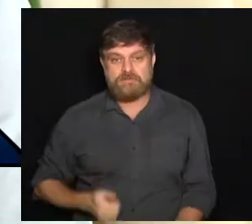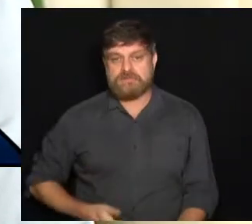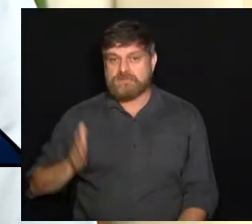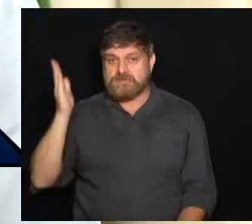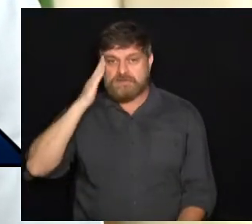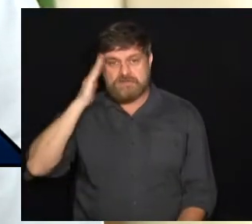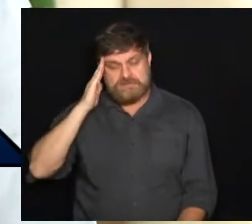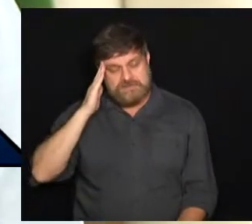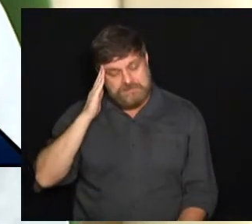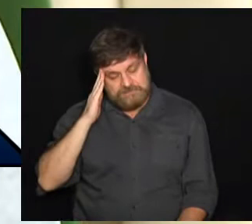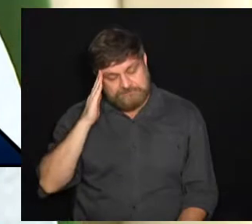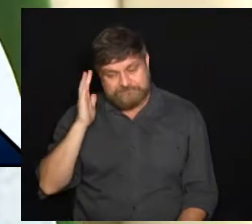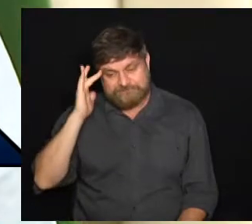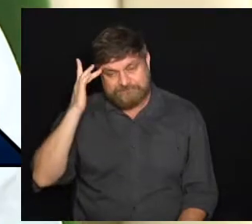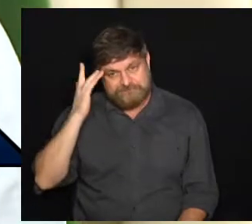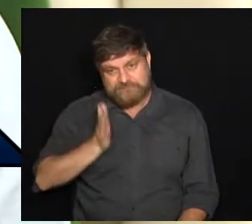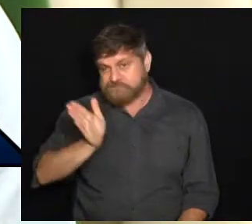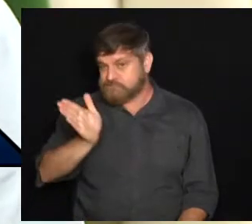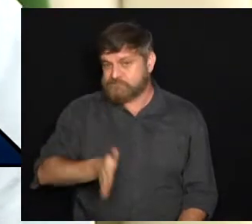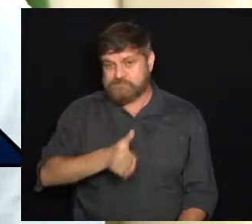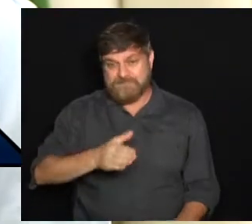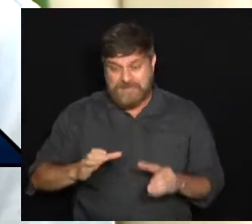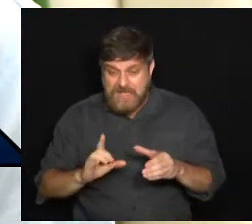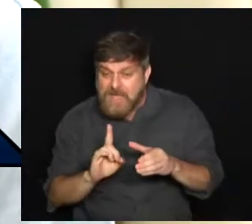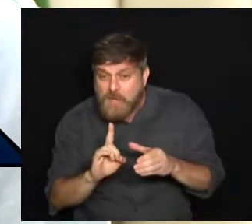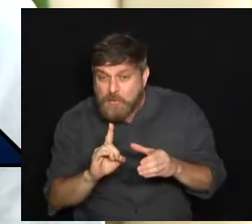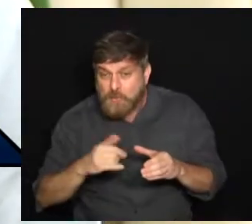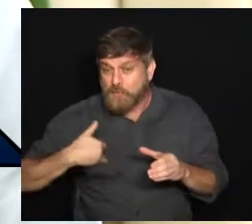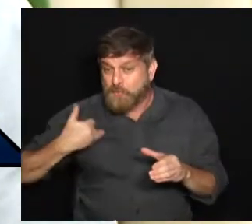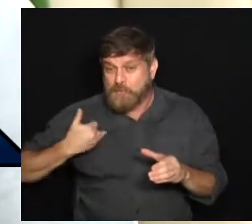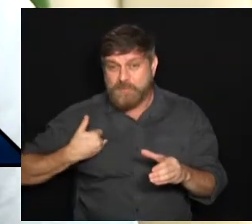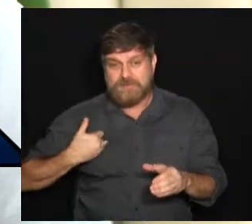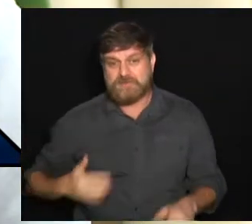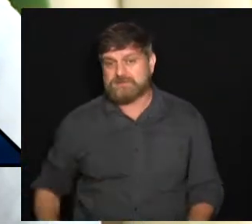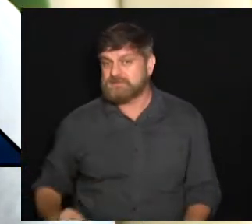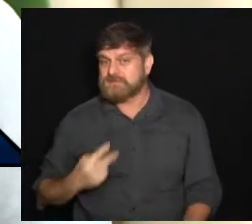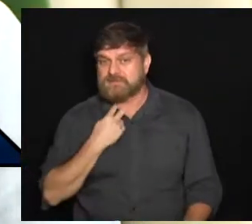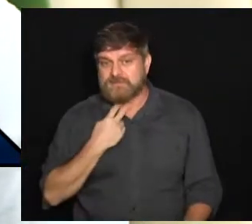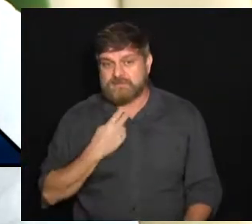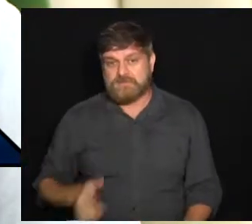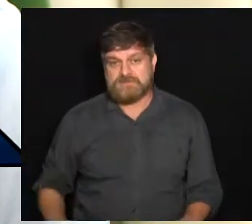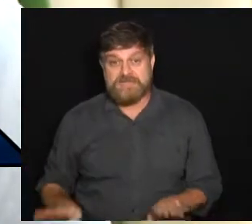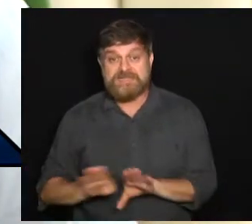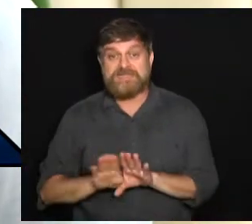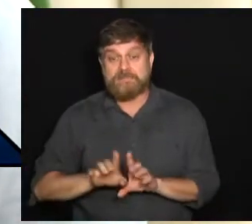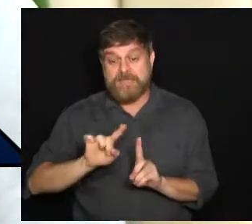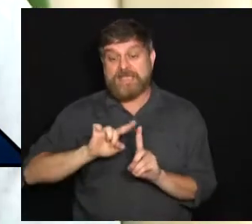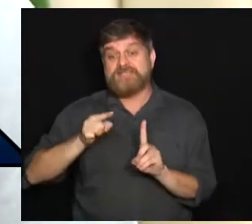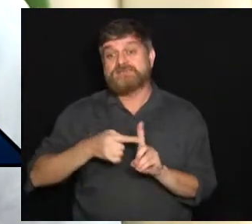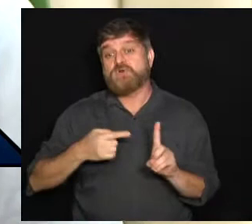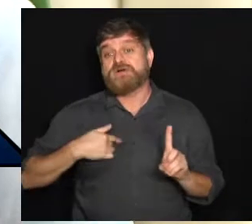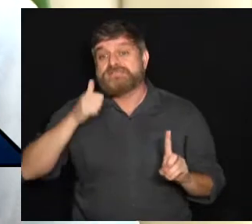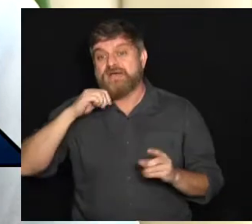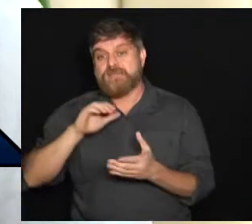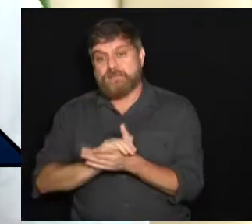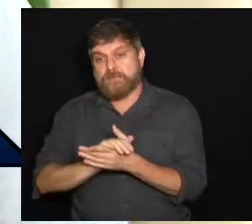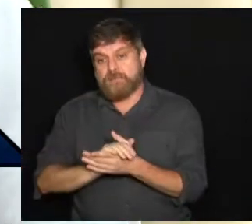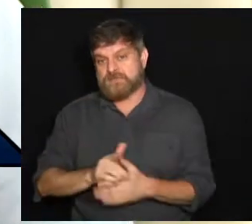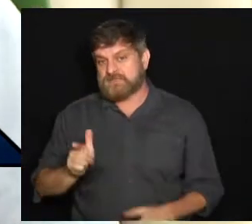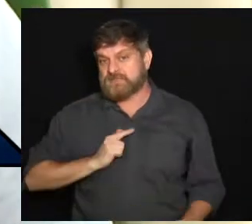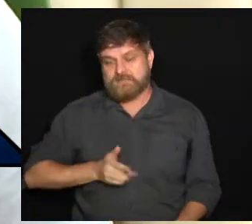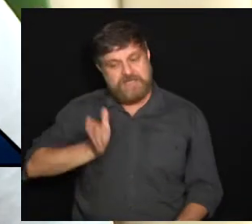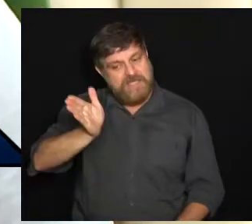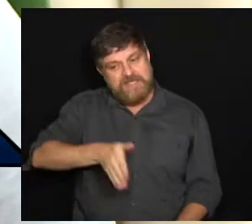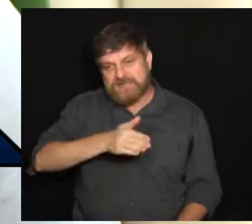que provavelmente eu não vou conseguir fazer uma festa de aniversário para ele, né? O chá de bebê da minha esposa está gestante e o chá de bebê da minha esposa nós